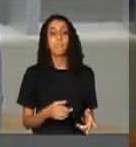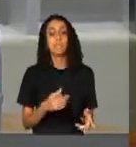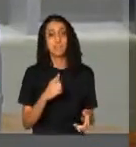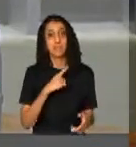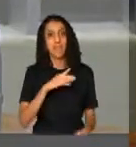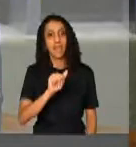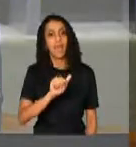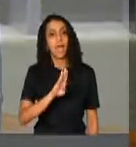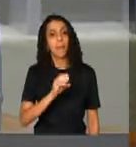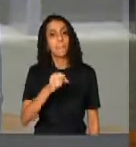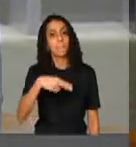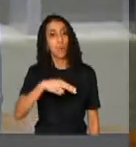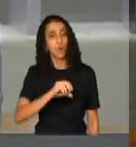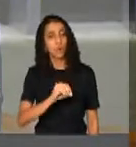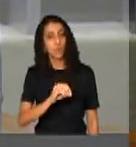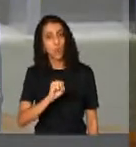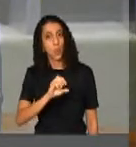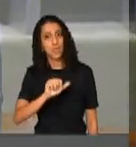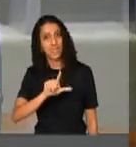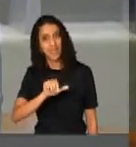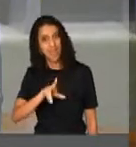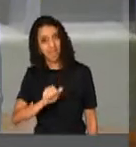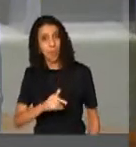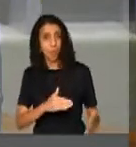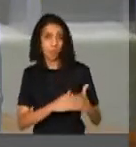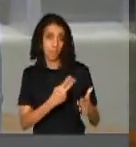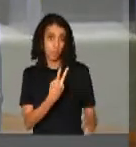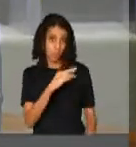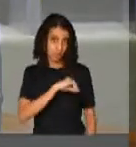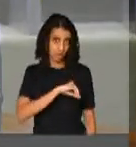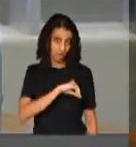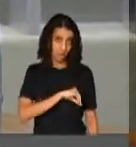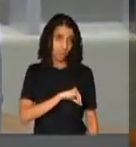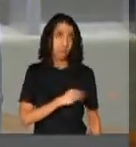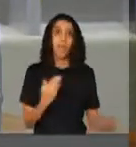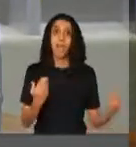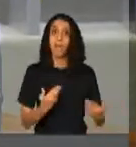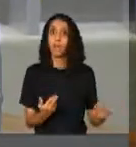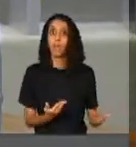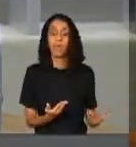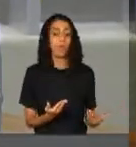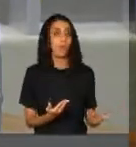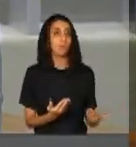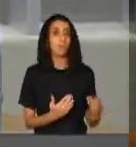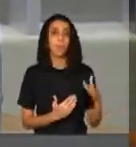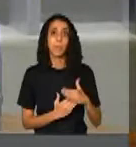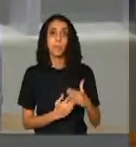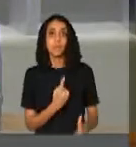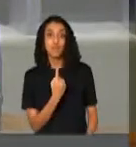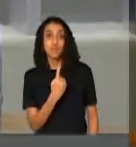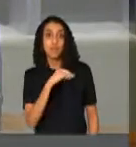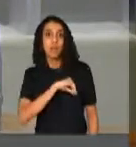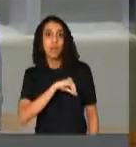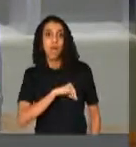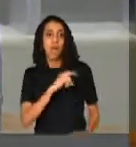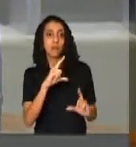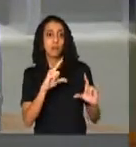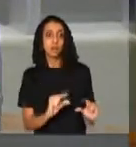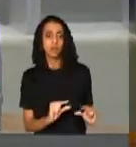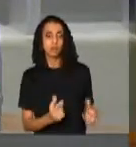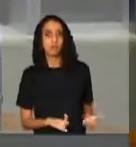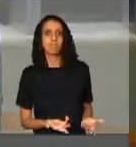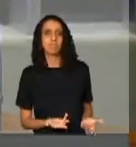salarial, quando tinha uma renda até 2 salários mínimos, essa renda agora foi limitada a 1 salário mínimo.